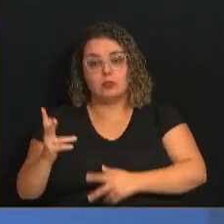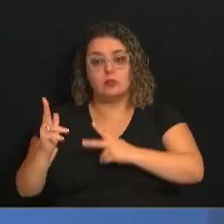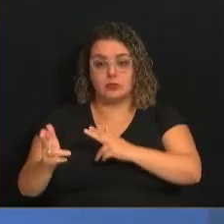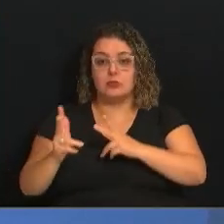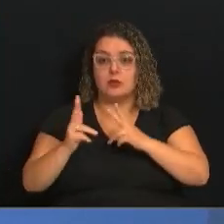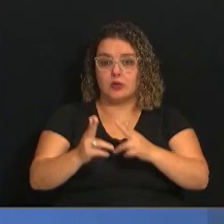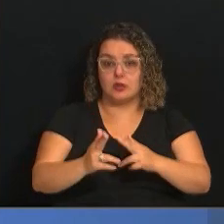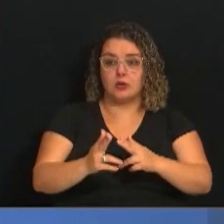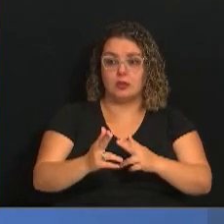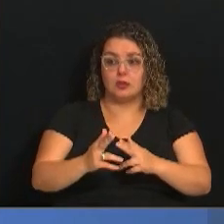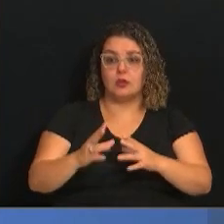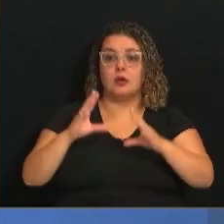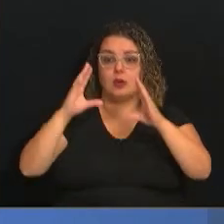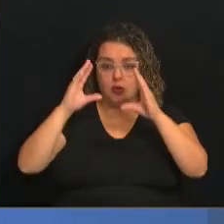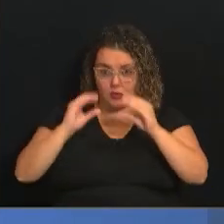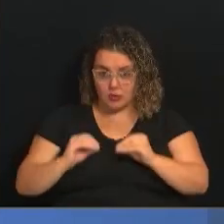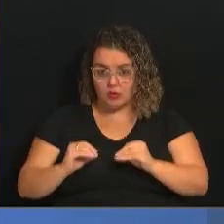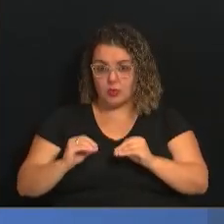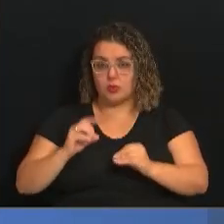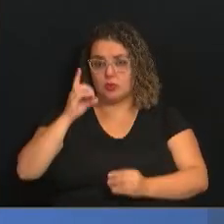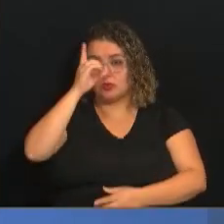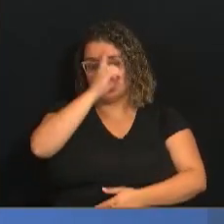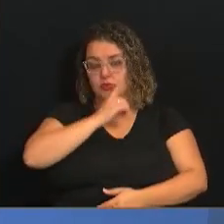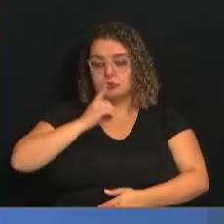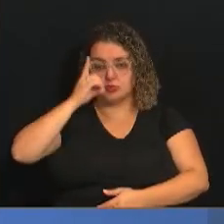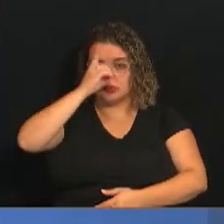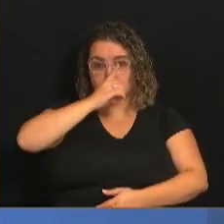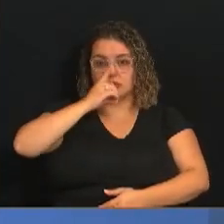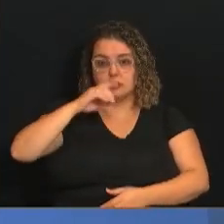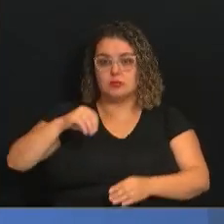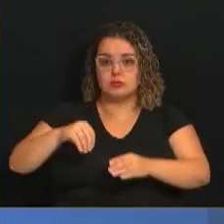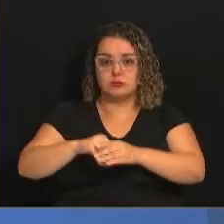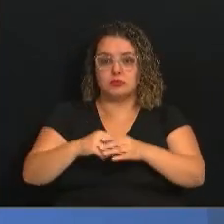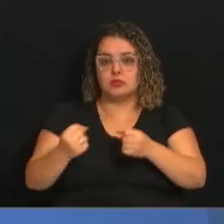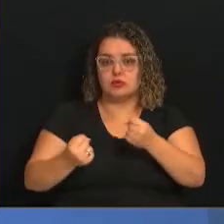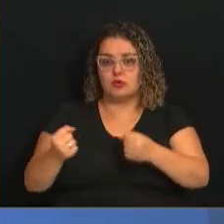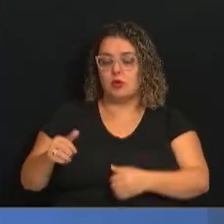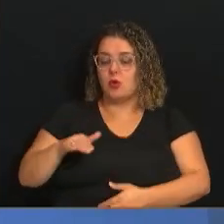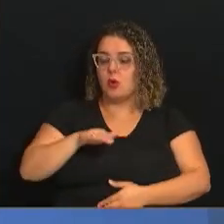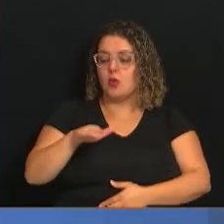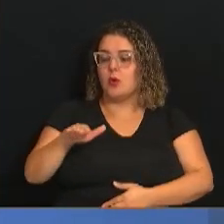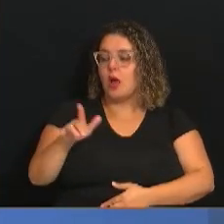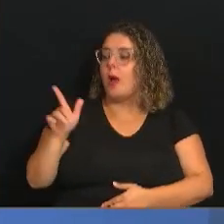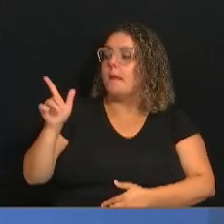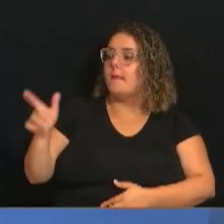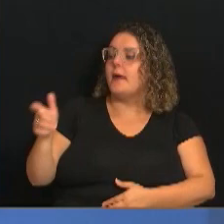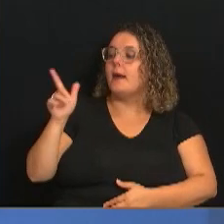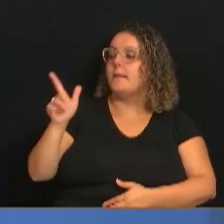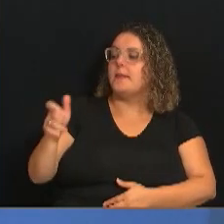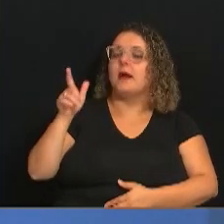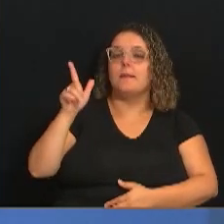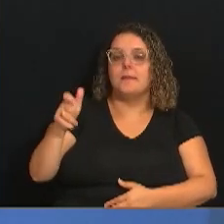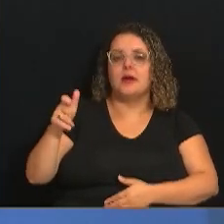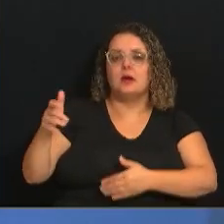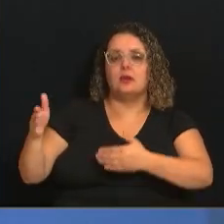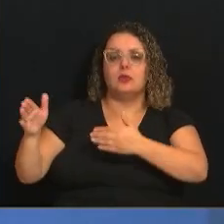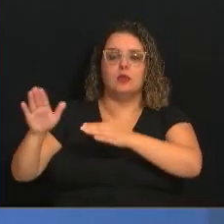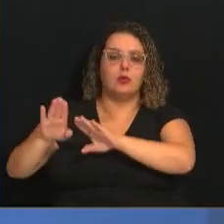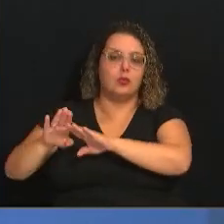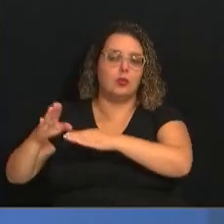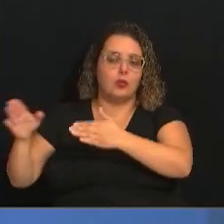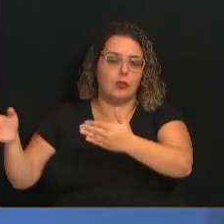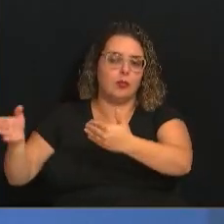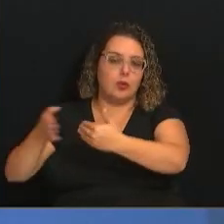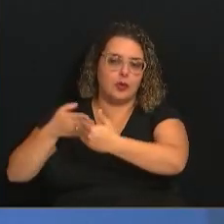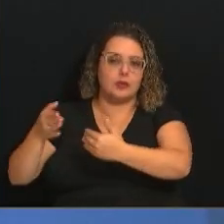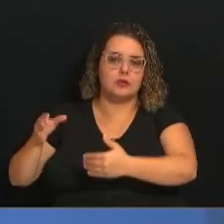aconteceu à noite de domingo. De dentro de um carro aconteceram disparos contra o portão da comunidade. Os acampados